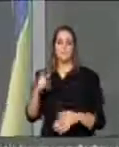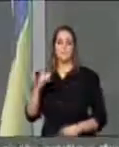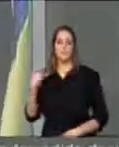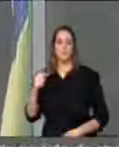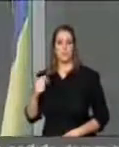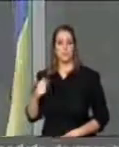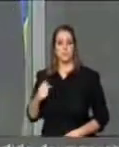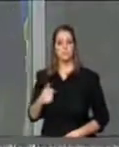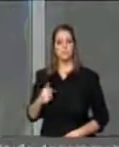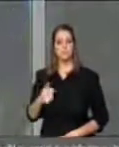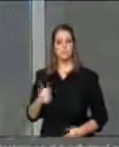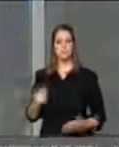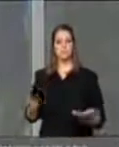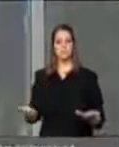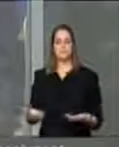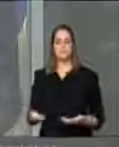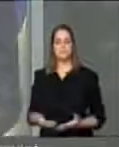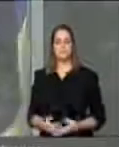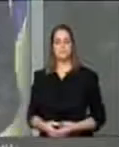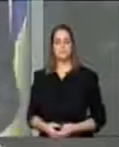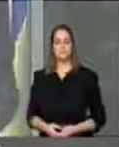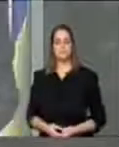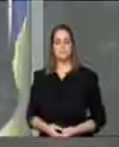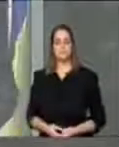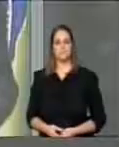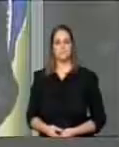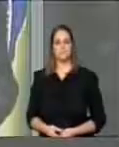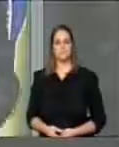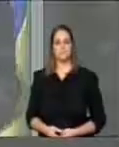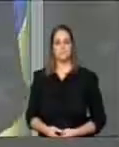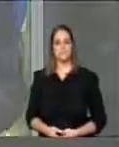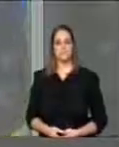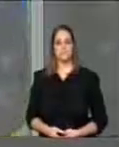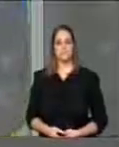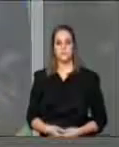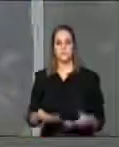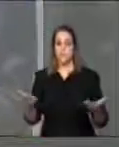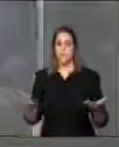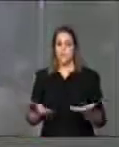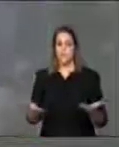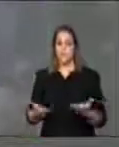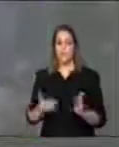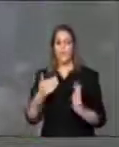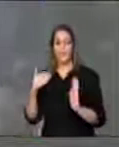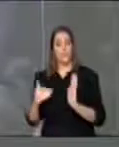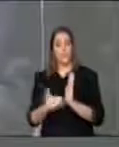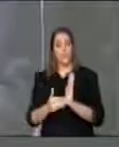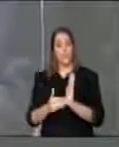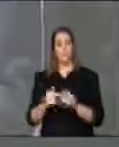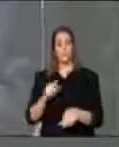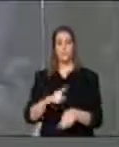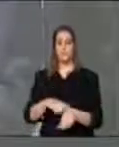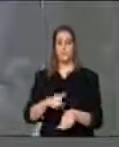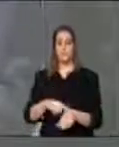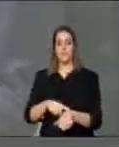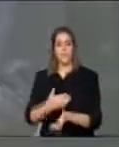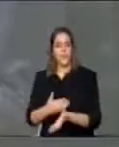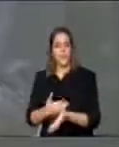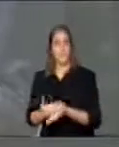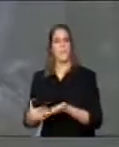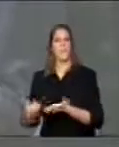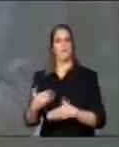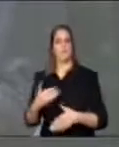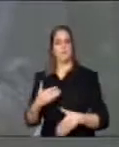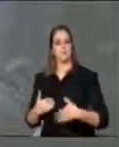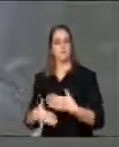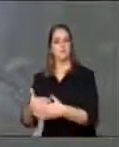representar o PSDB nessa hora. Iniciamos hoje o último passo para a admissibilidade do processo de